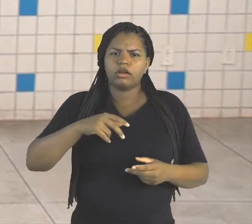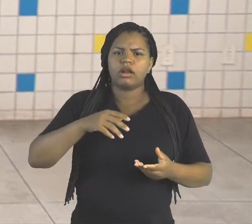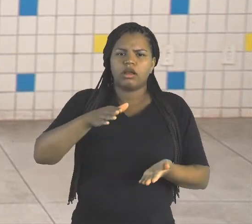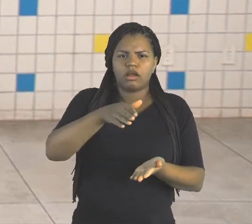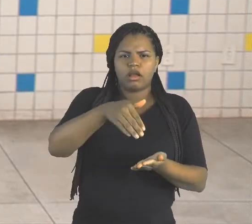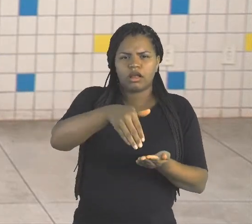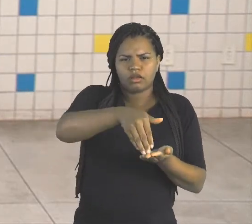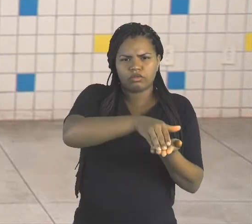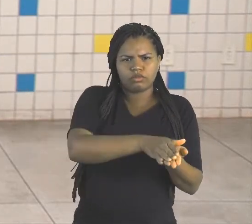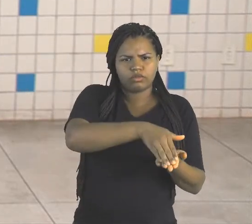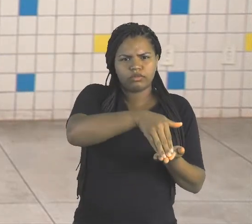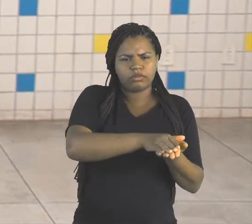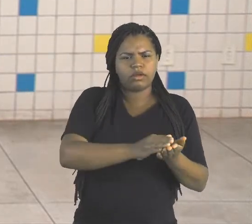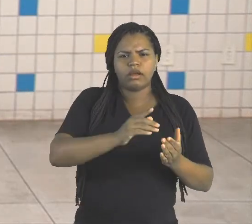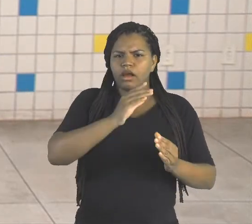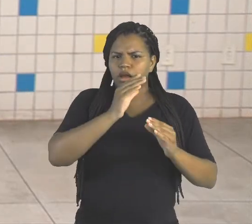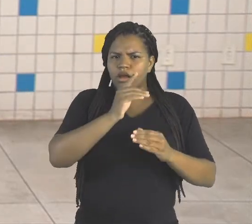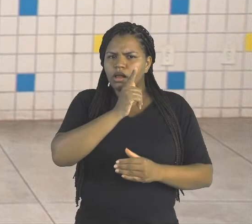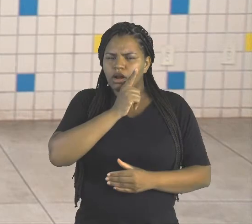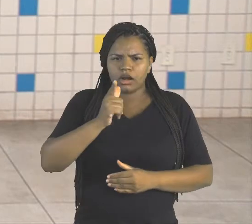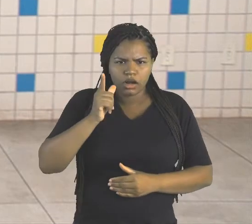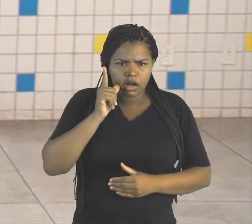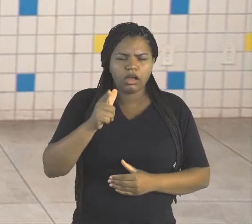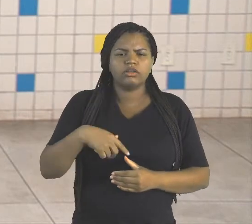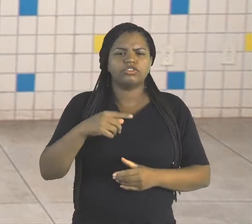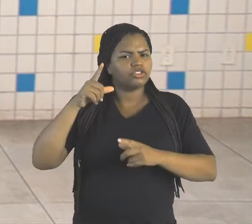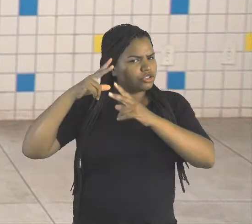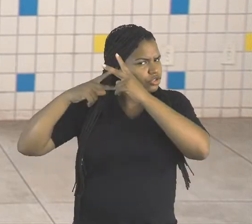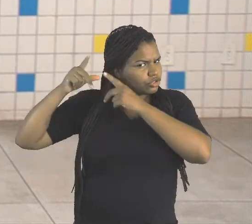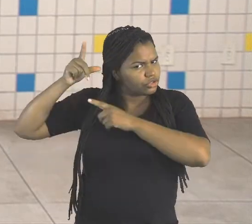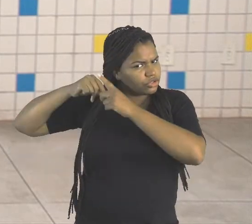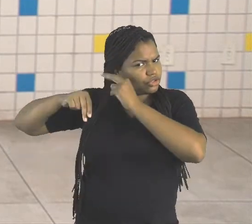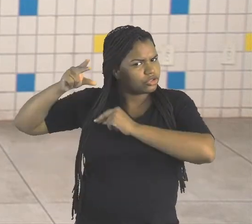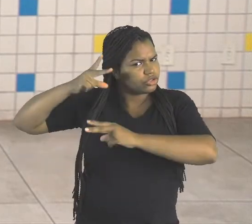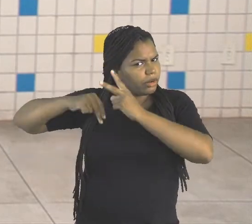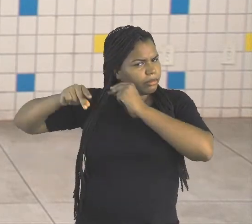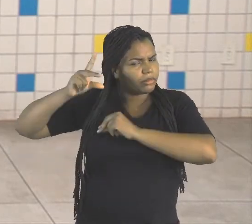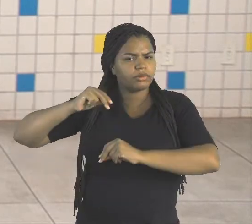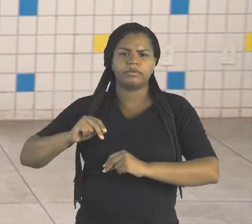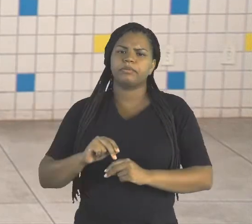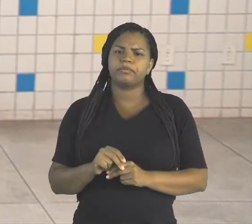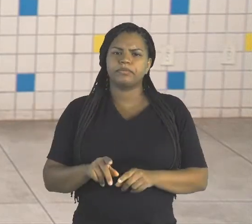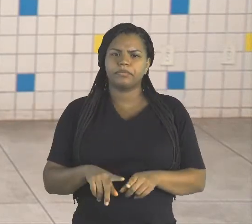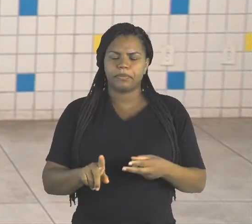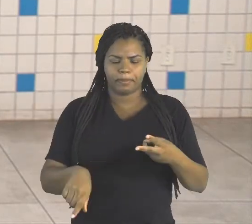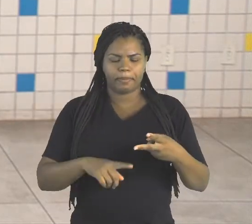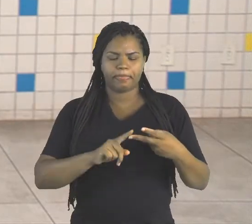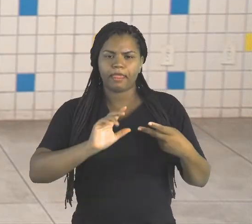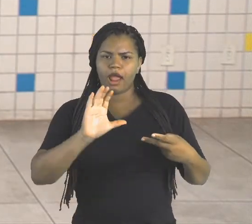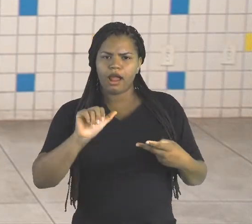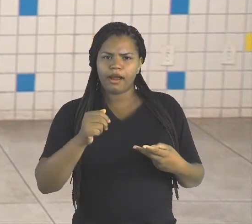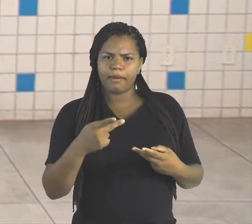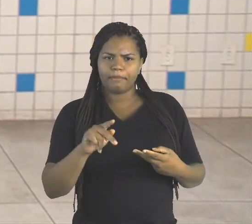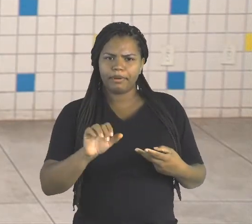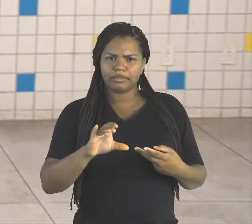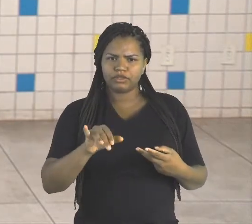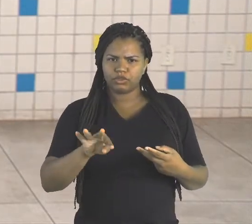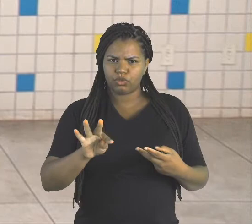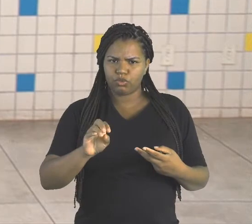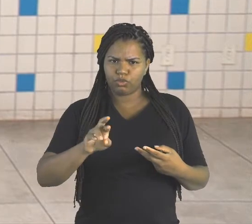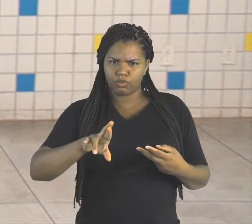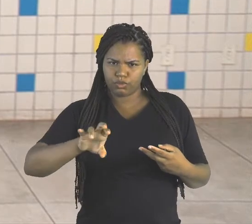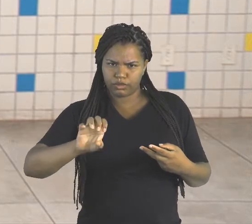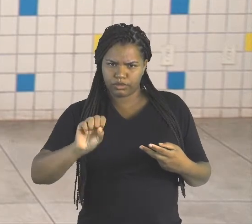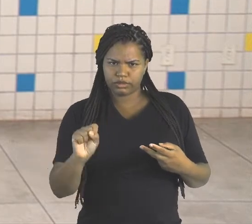outros objetos que você tem aí na sua casa. Capacitores, já ouviram falar? Acredito que sim. Também denominados